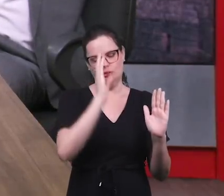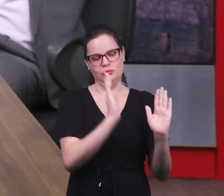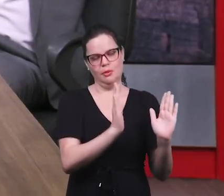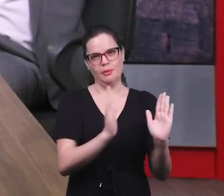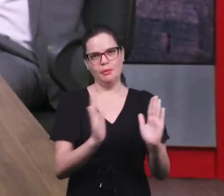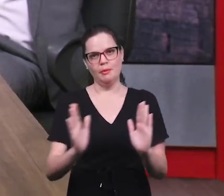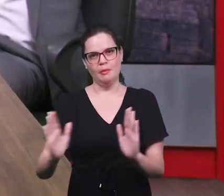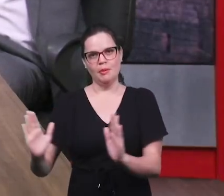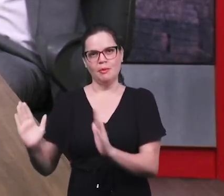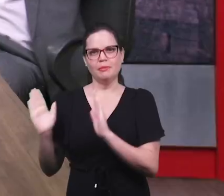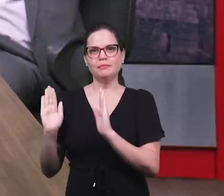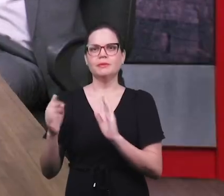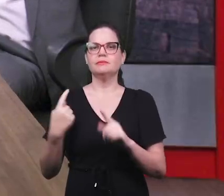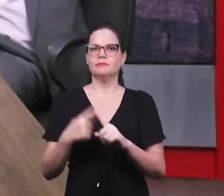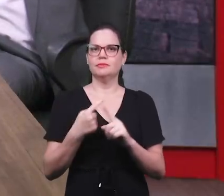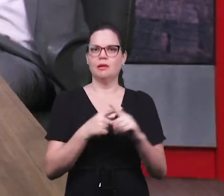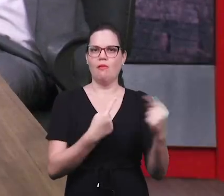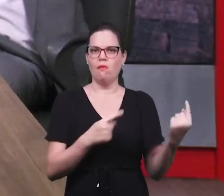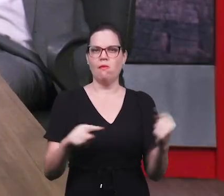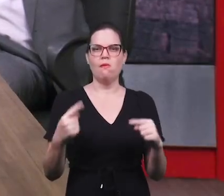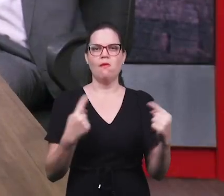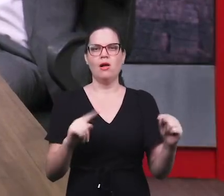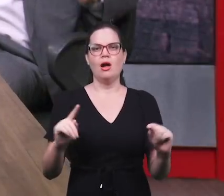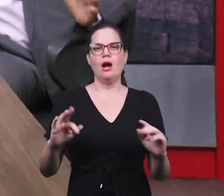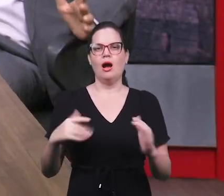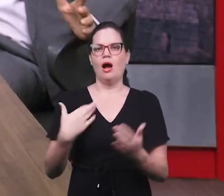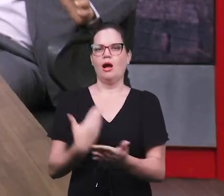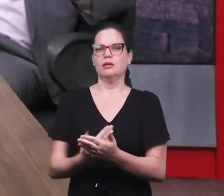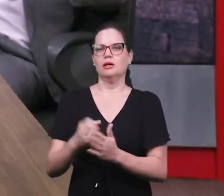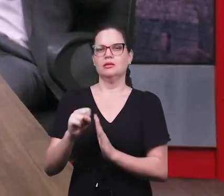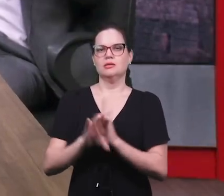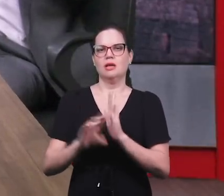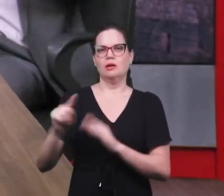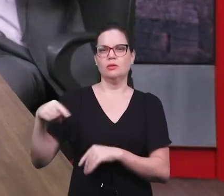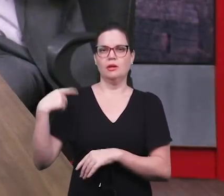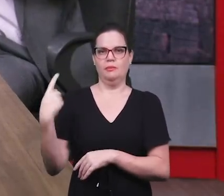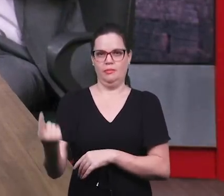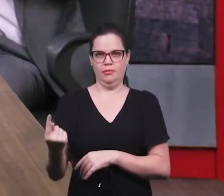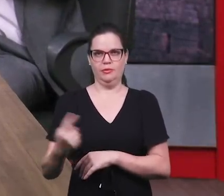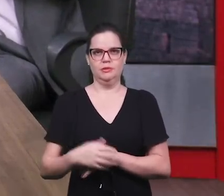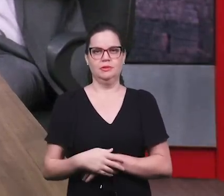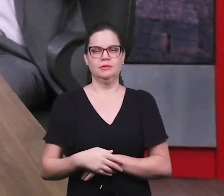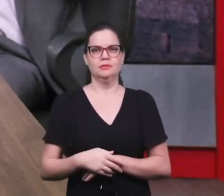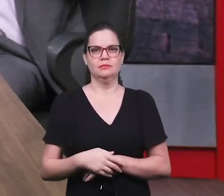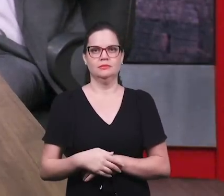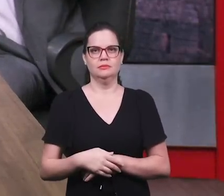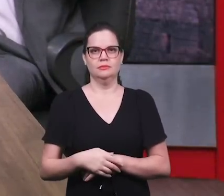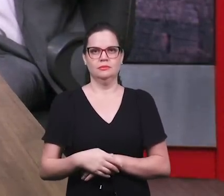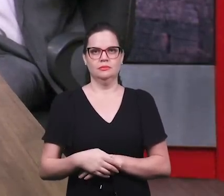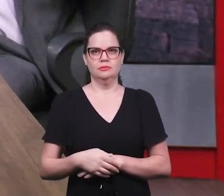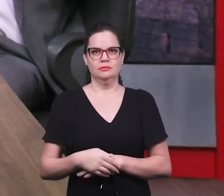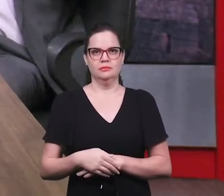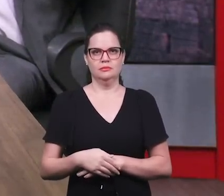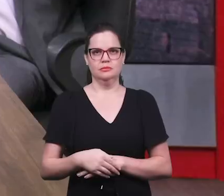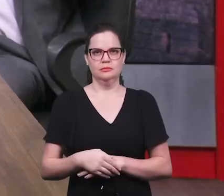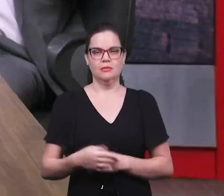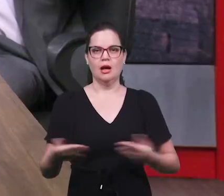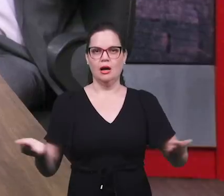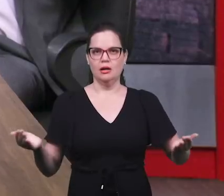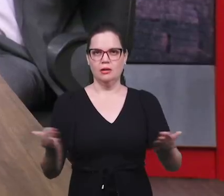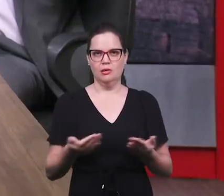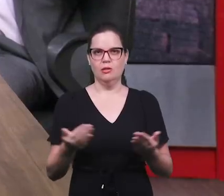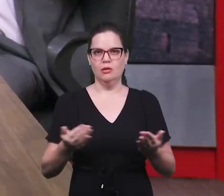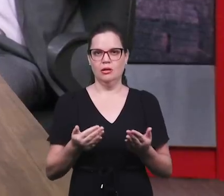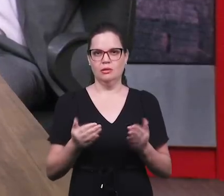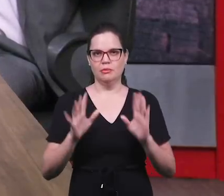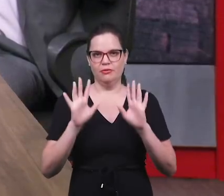essas perseguições avançaram até séculos mais tarde. Mas nós pretendemos agora fazer o fechamento do século